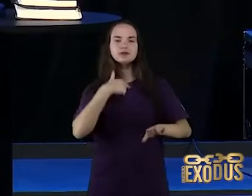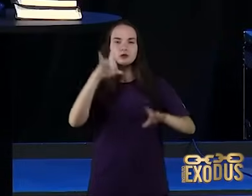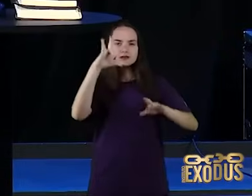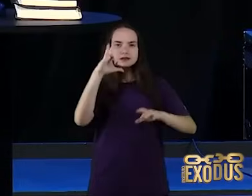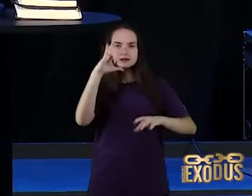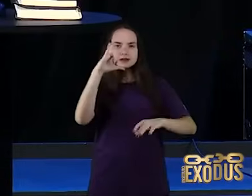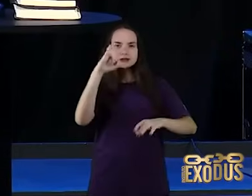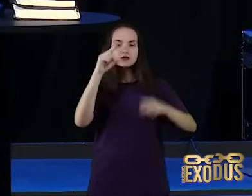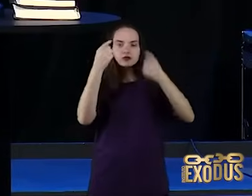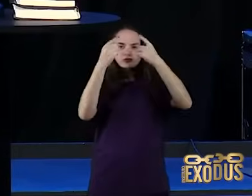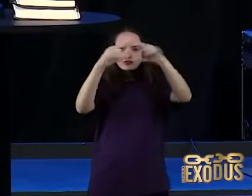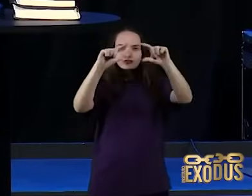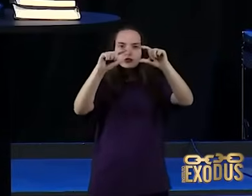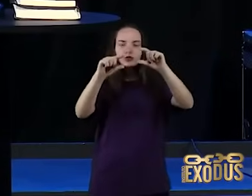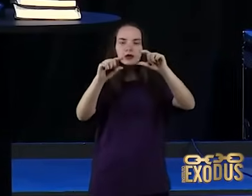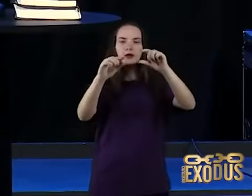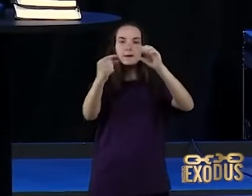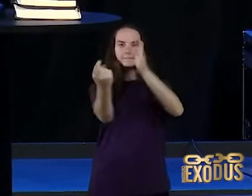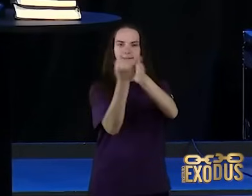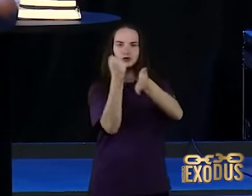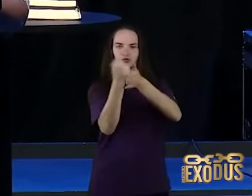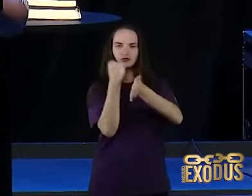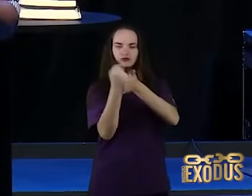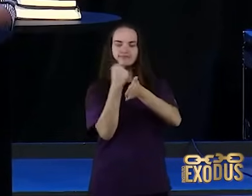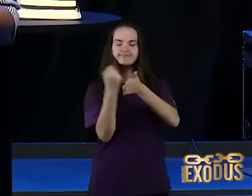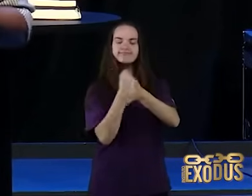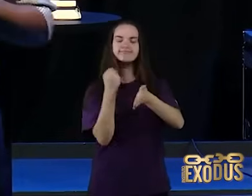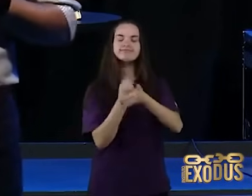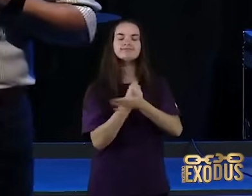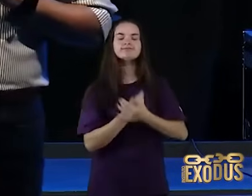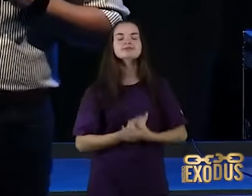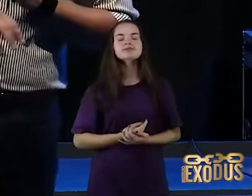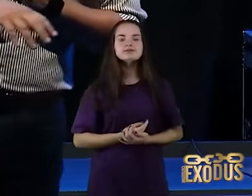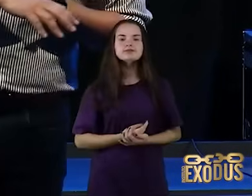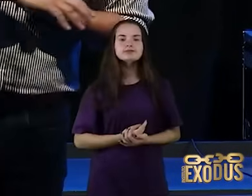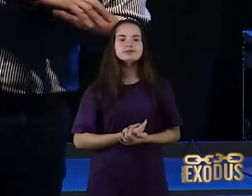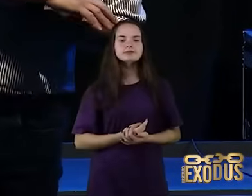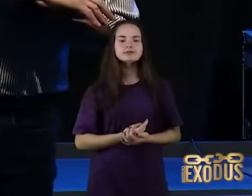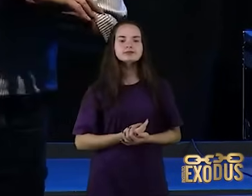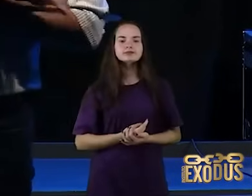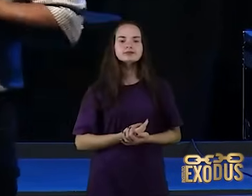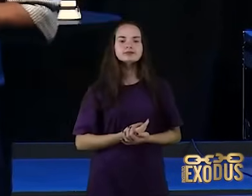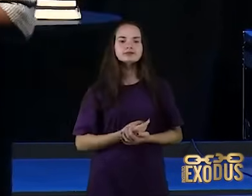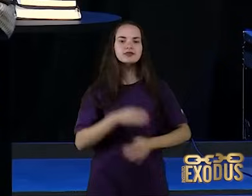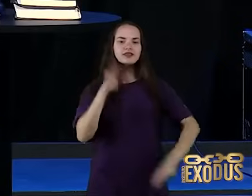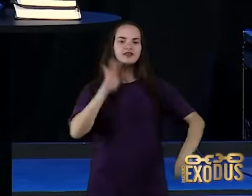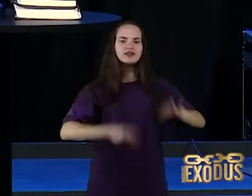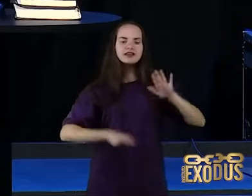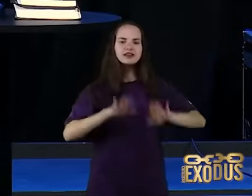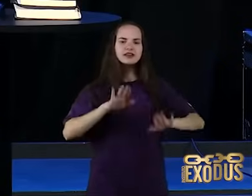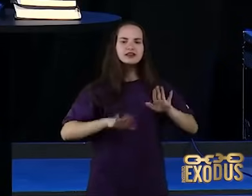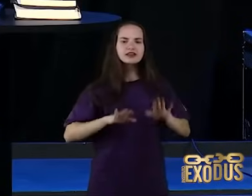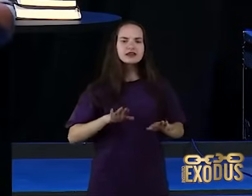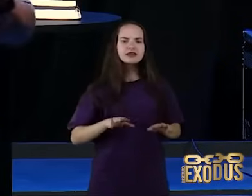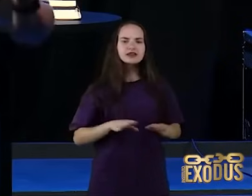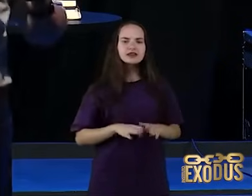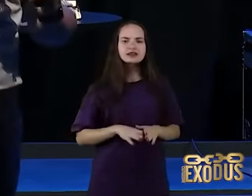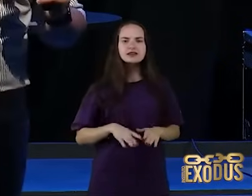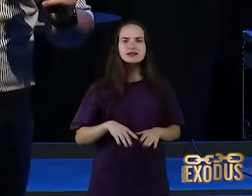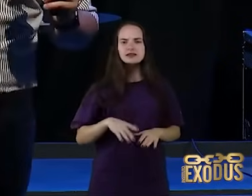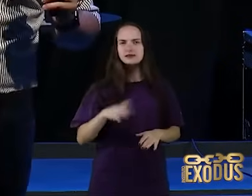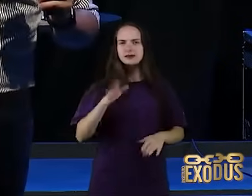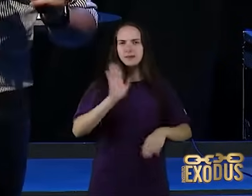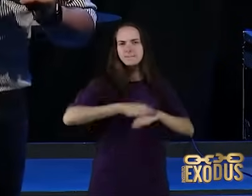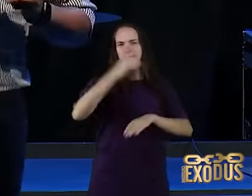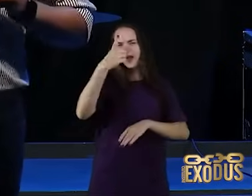Instagram e gente são assim às vezes é uma centena de perguntas não dá nem para